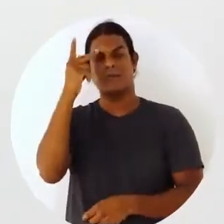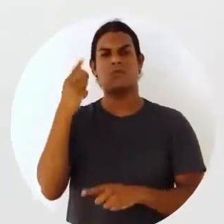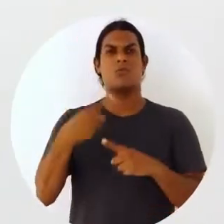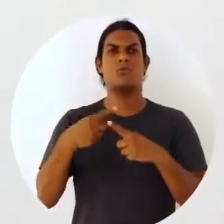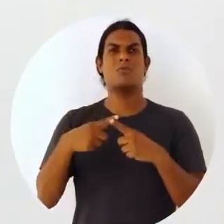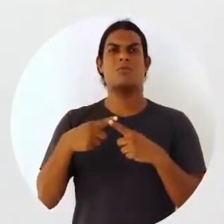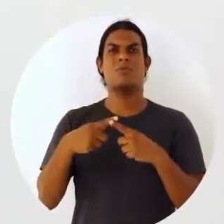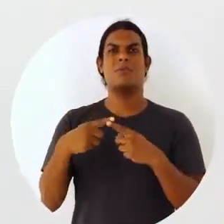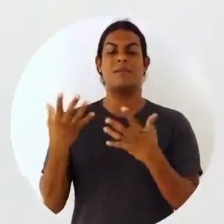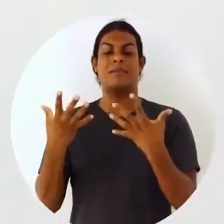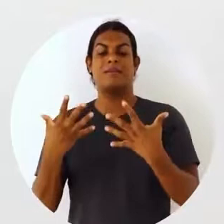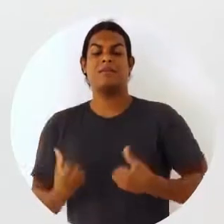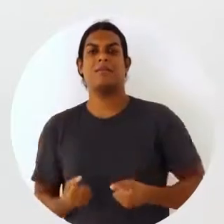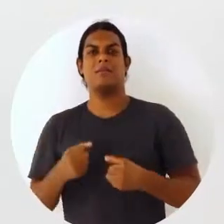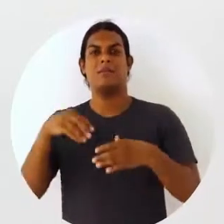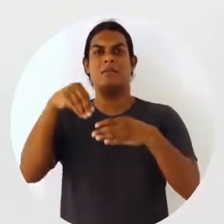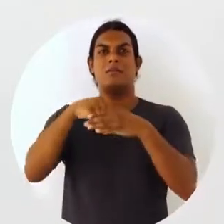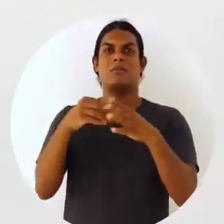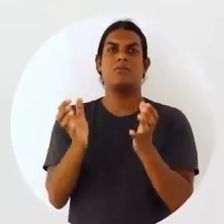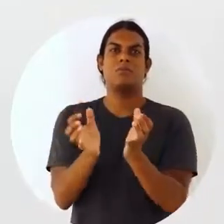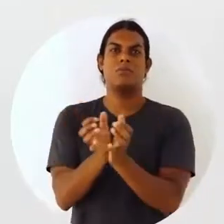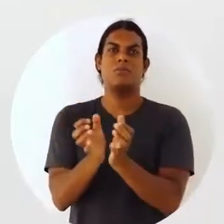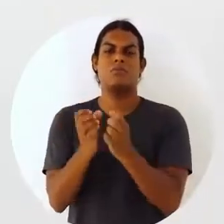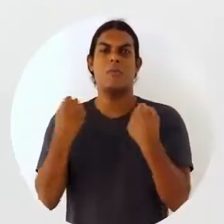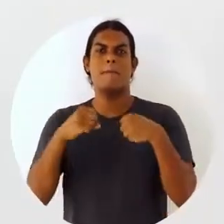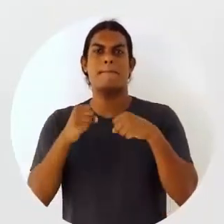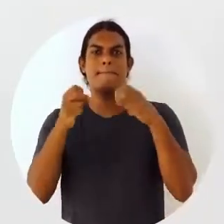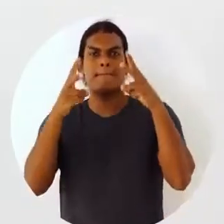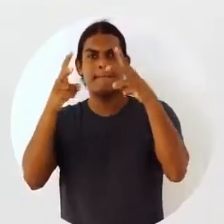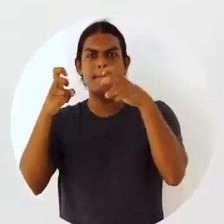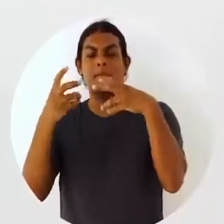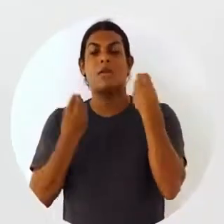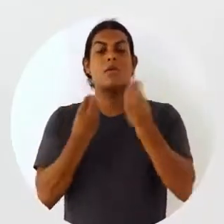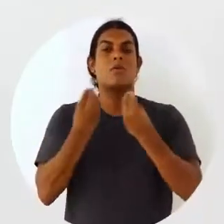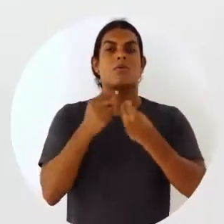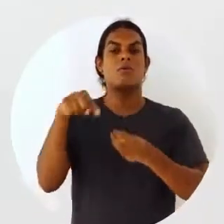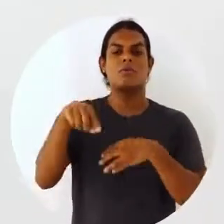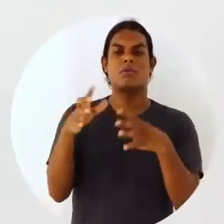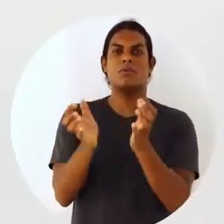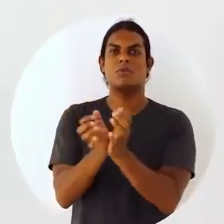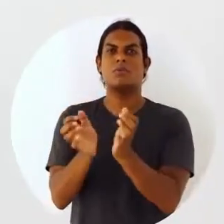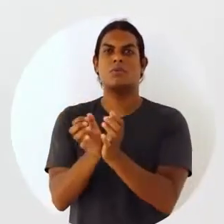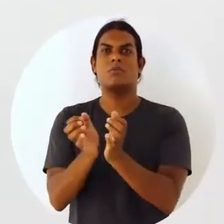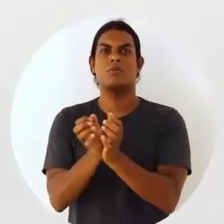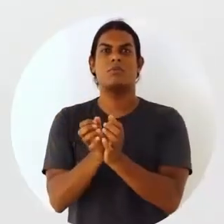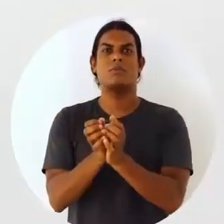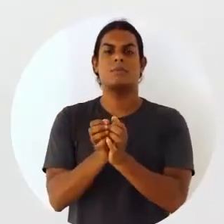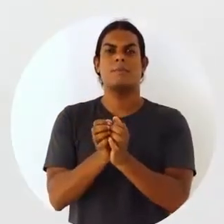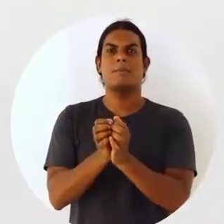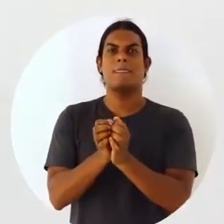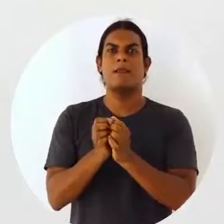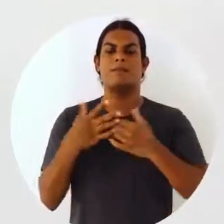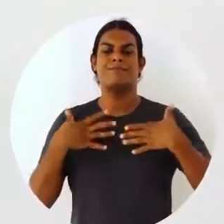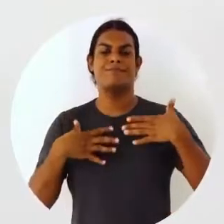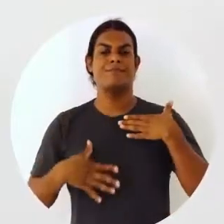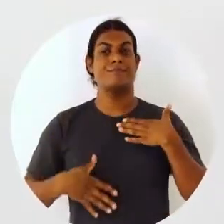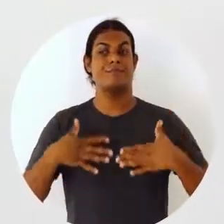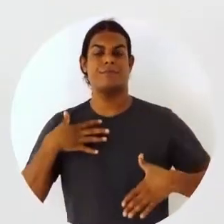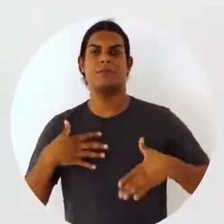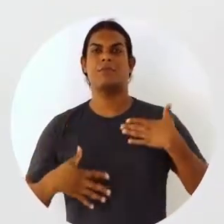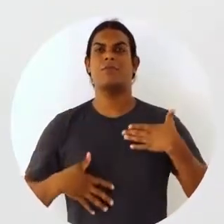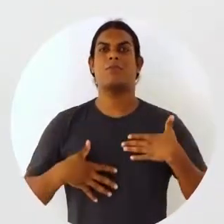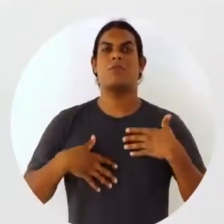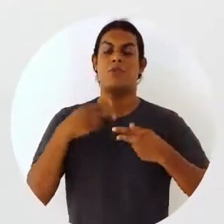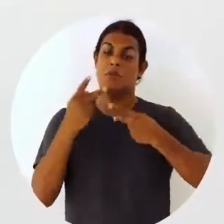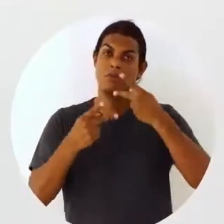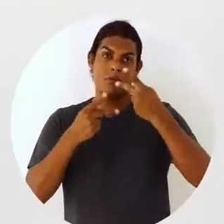aceito no grupo, eu tenho que identificar como é que esse grupo age e identificar o que é que esse grupo fala para